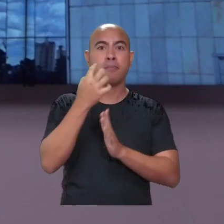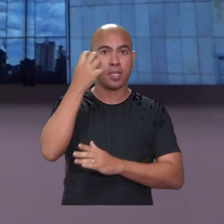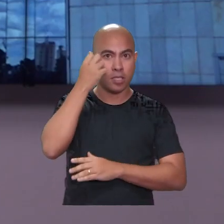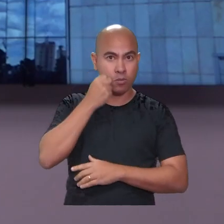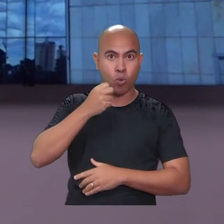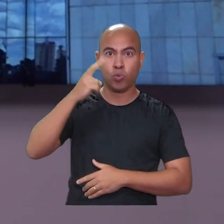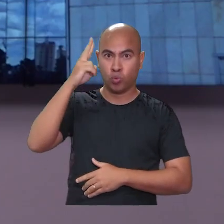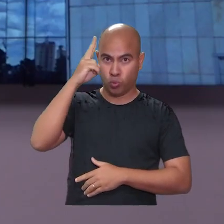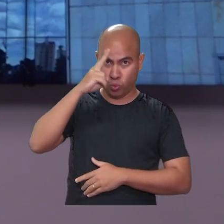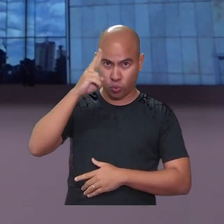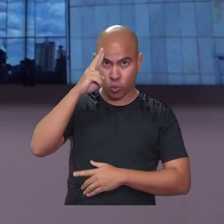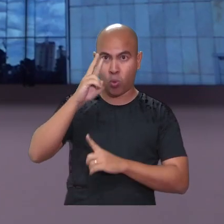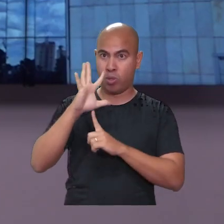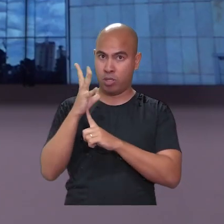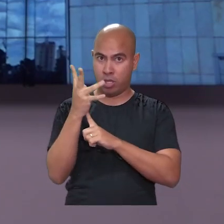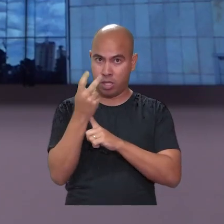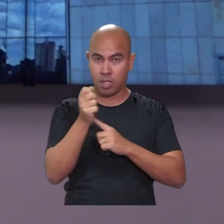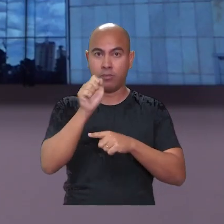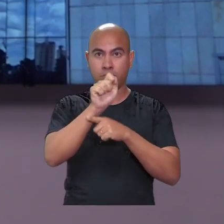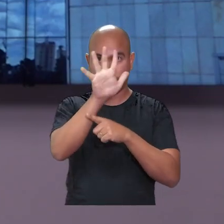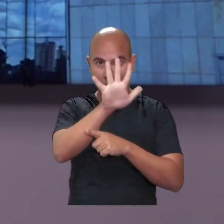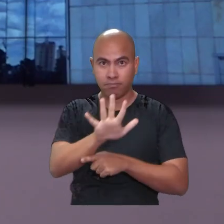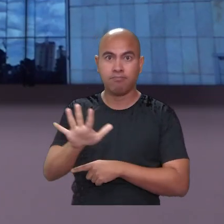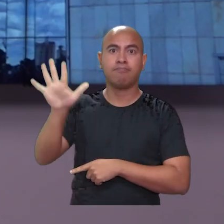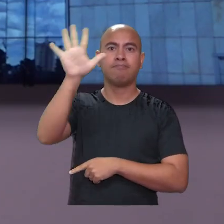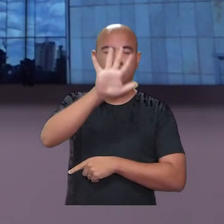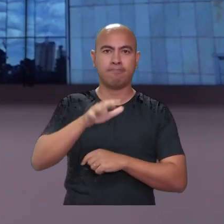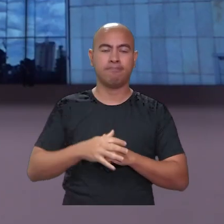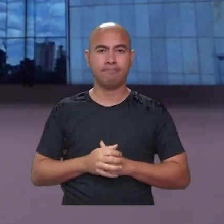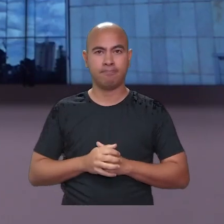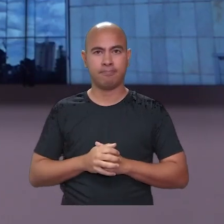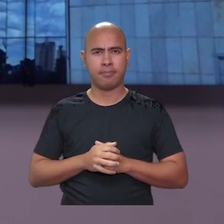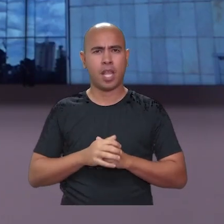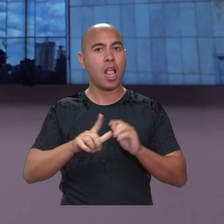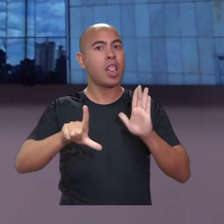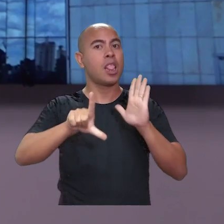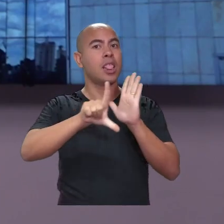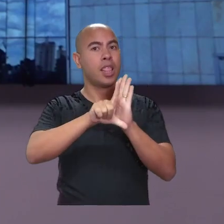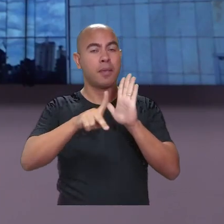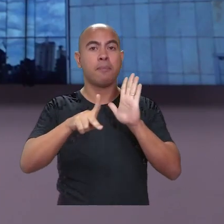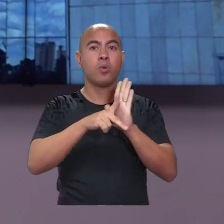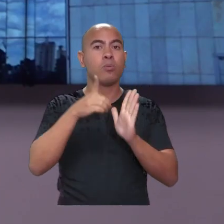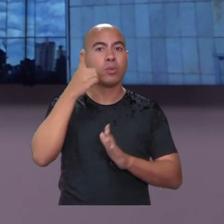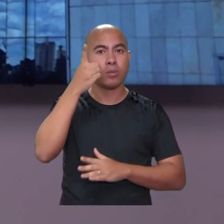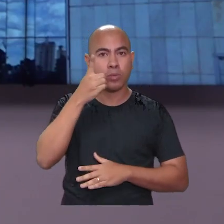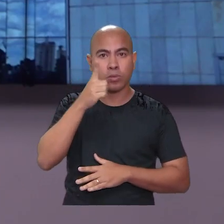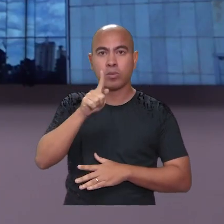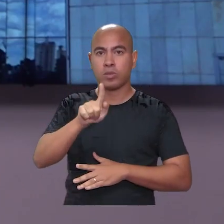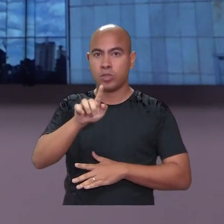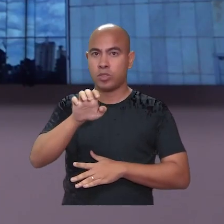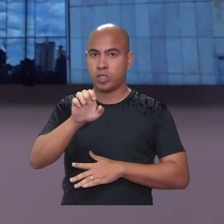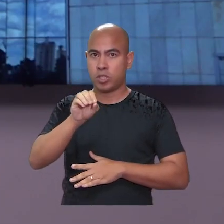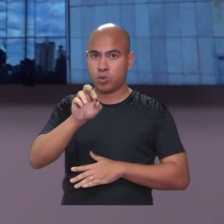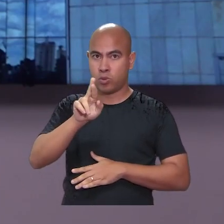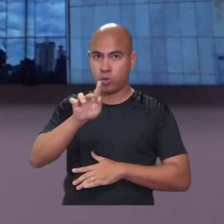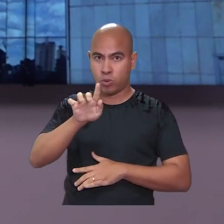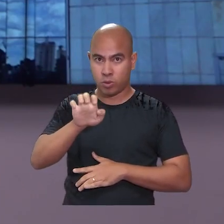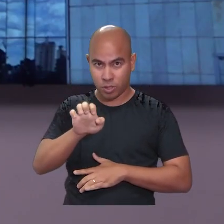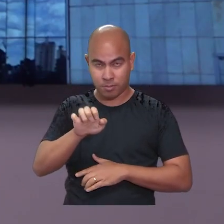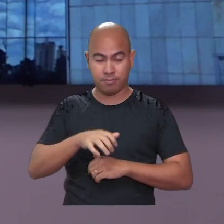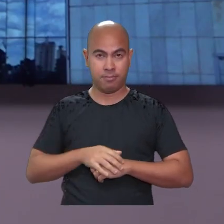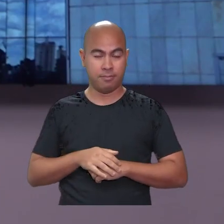patrimônio histórico e artístico estadual. A lei é de autoria do deputado Jorge Moraes.